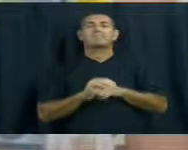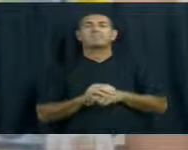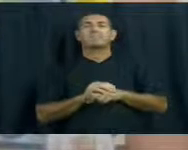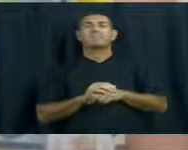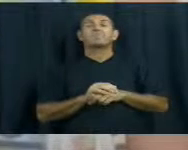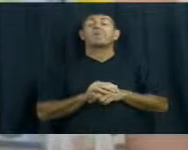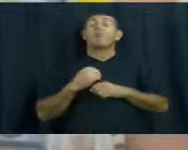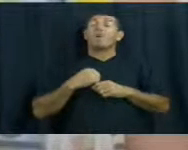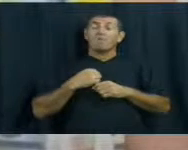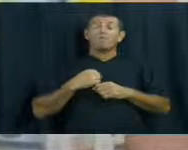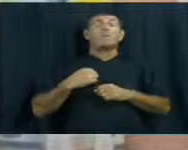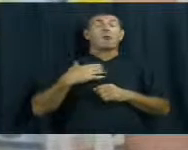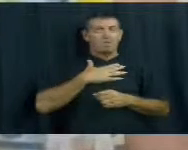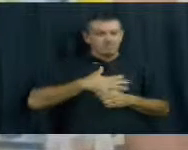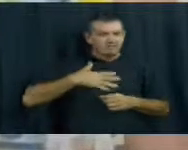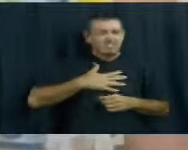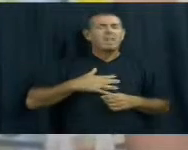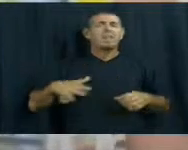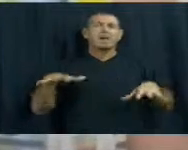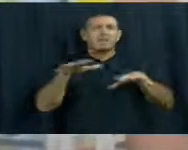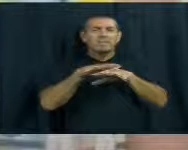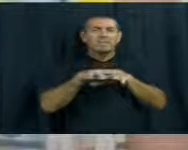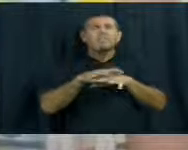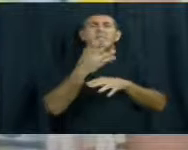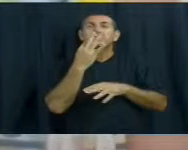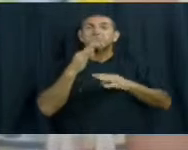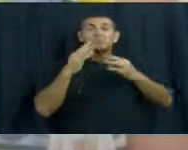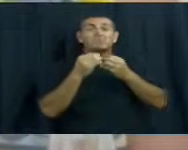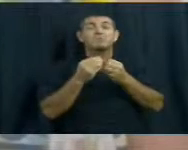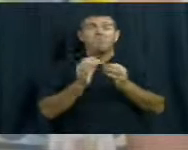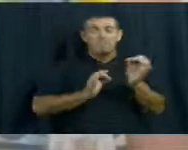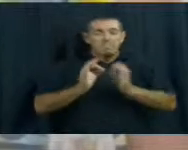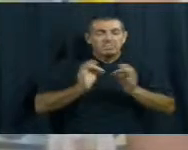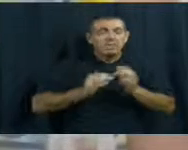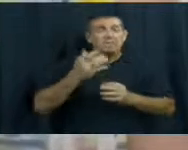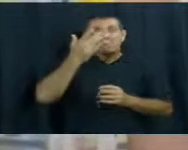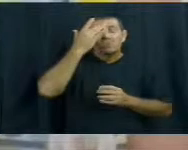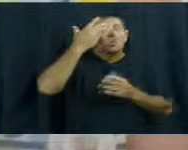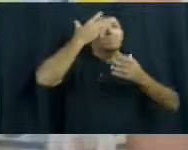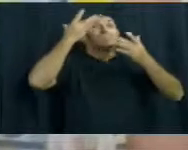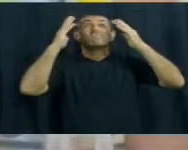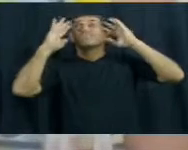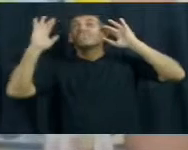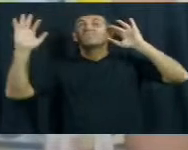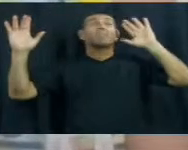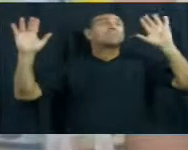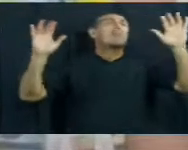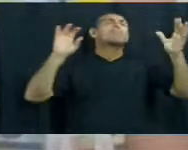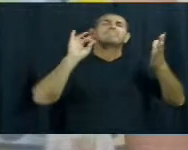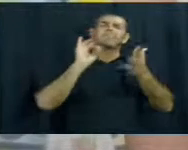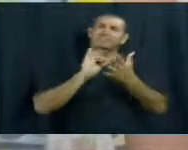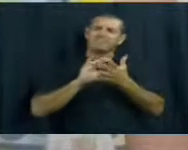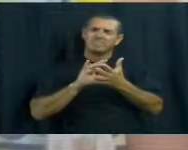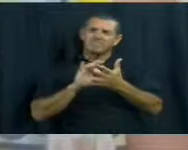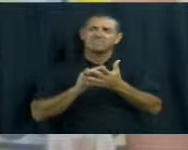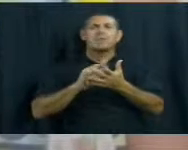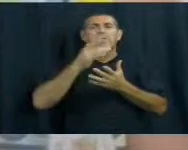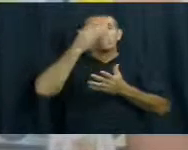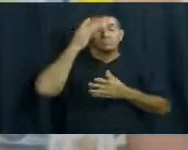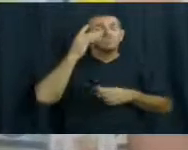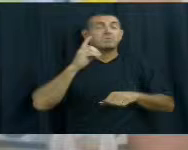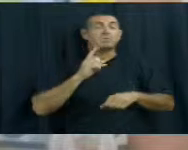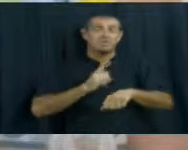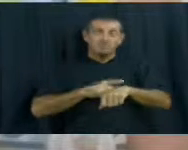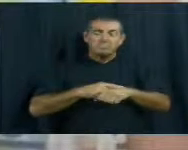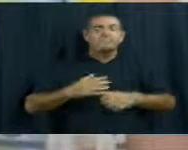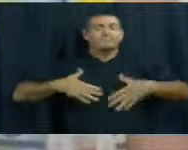para Todos, esse projeto que nasceu no coração de pessoas que sonharam muito para que essas pessoas pudessem ter esse momento de